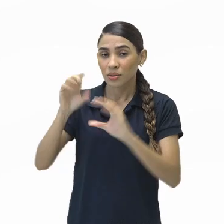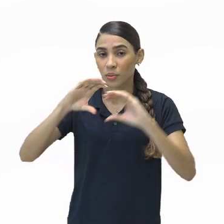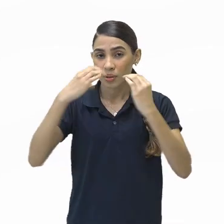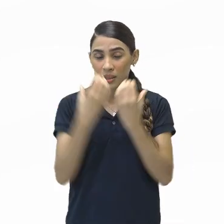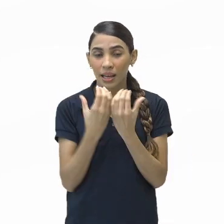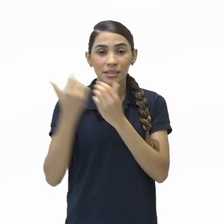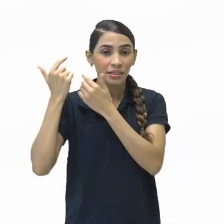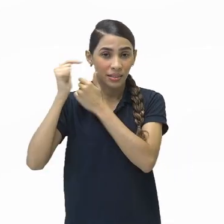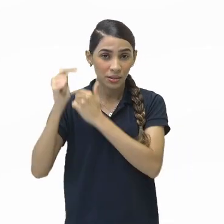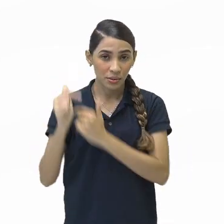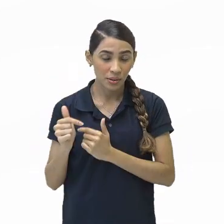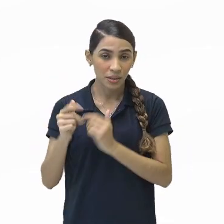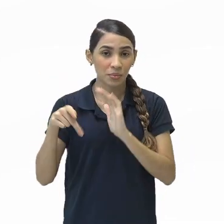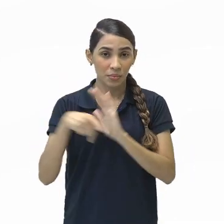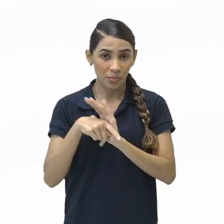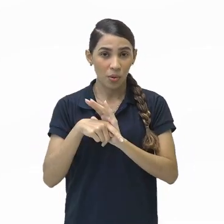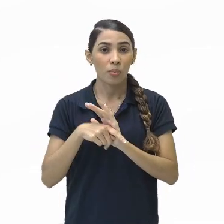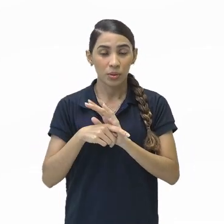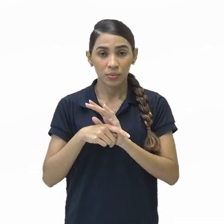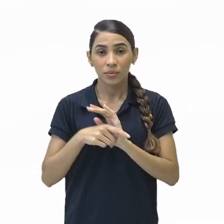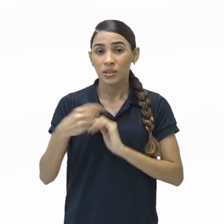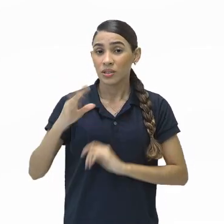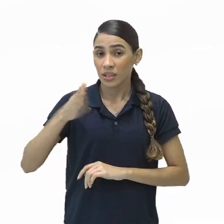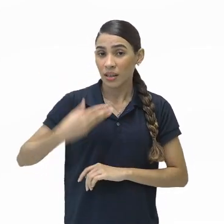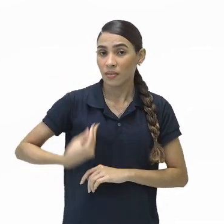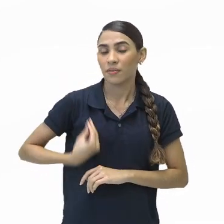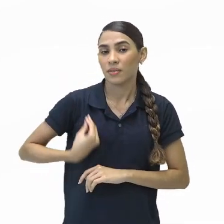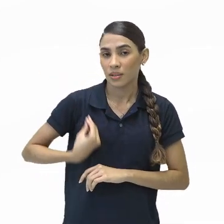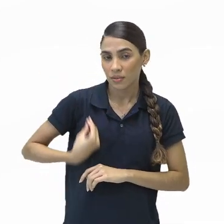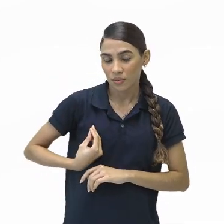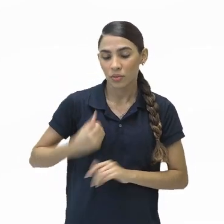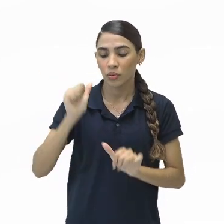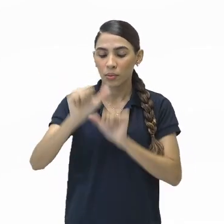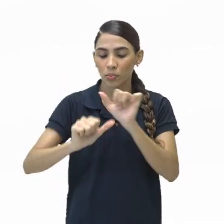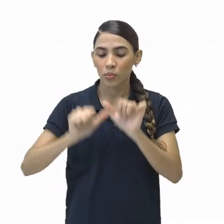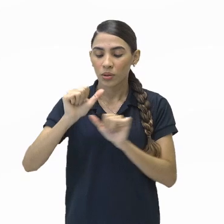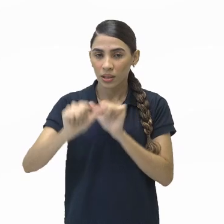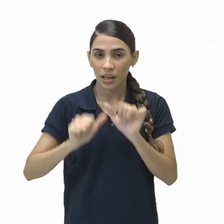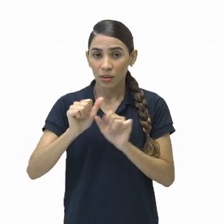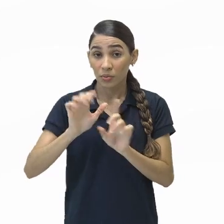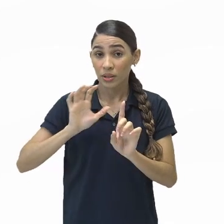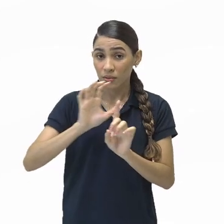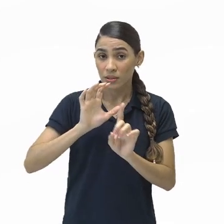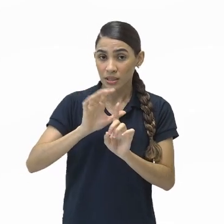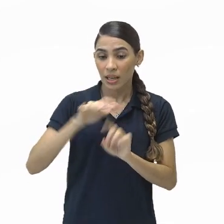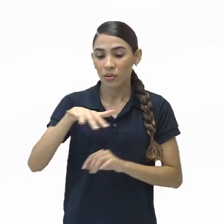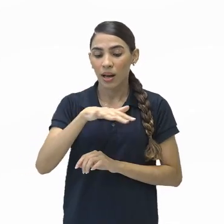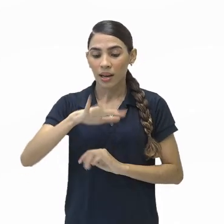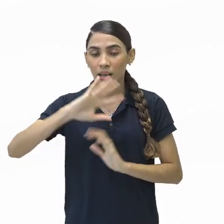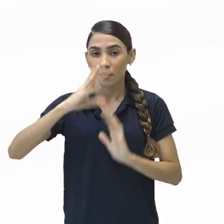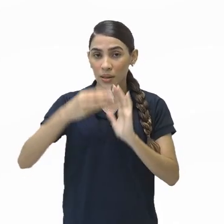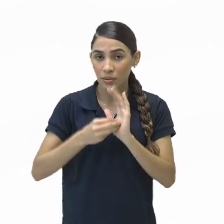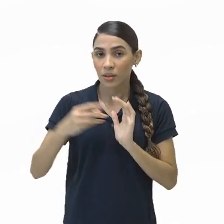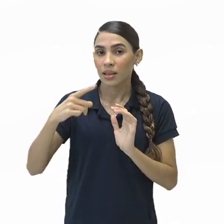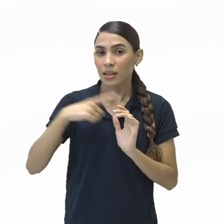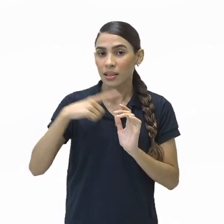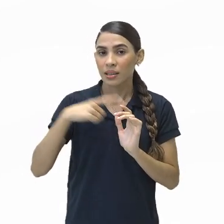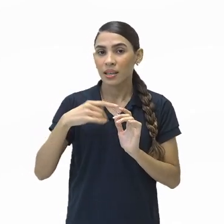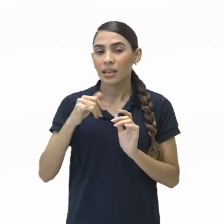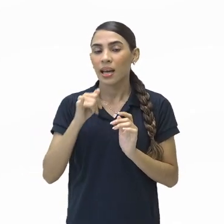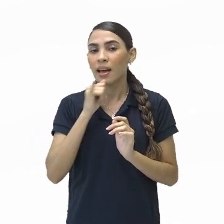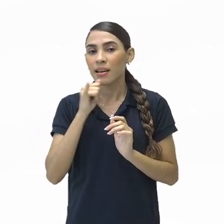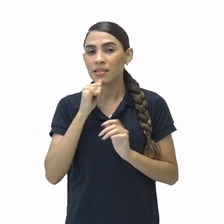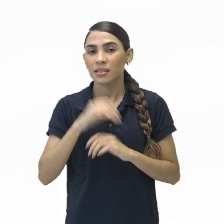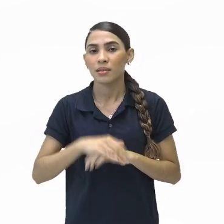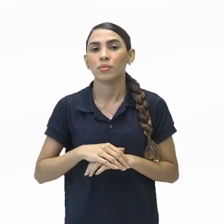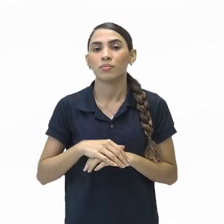comunidades tradicionais aqui já viviam aqui e fizeram essas modificações na região amazônica, onde tem Rondônia, passando